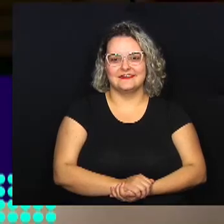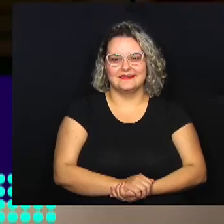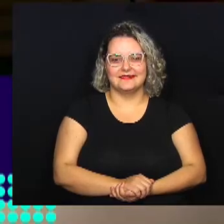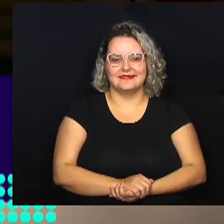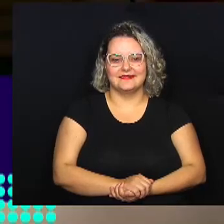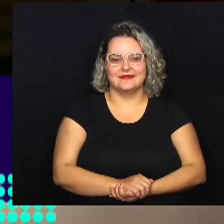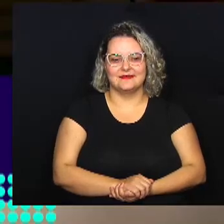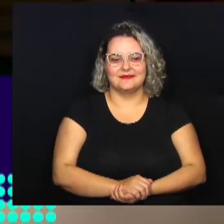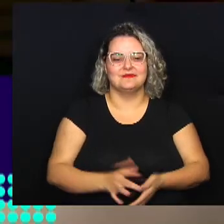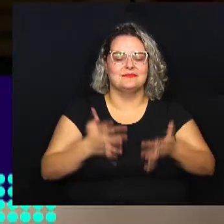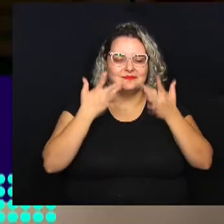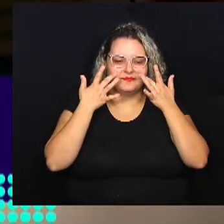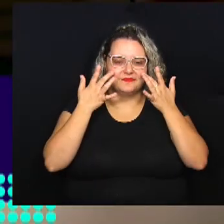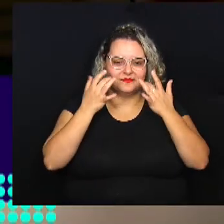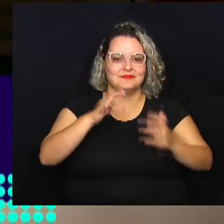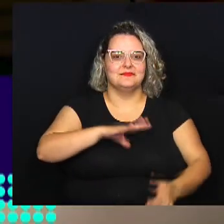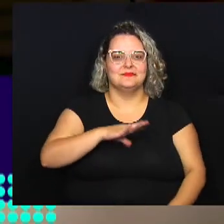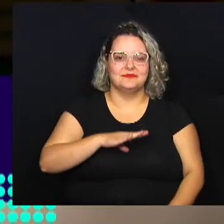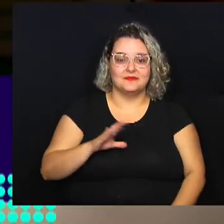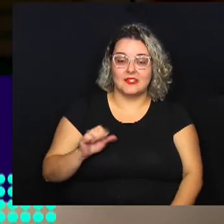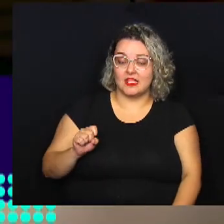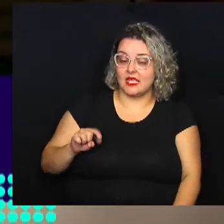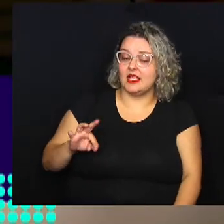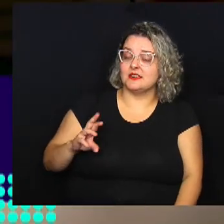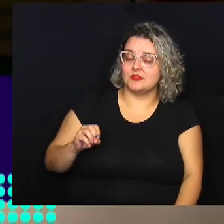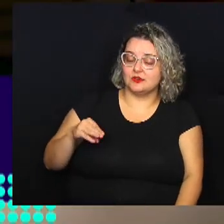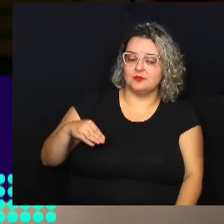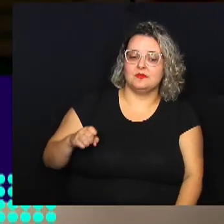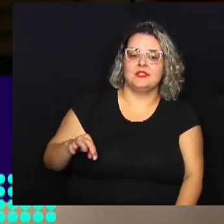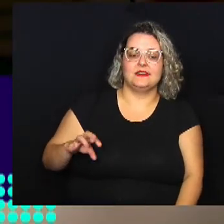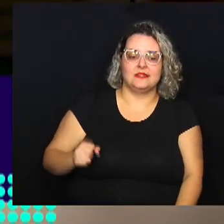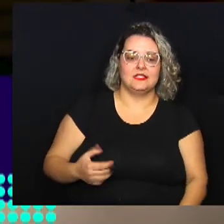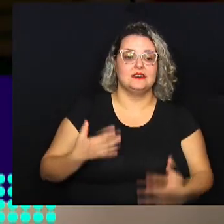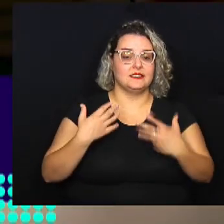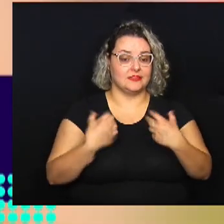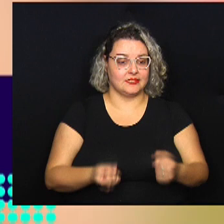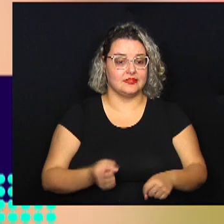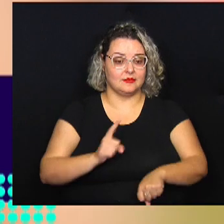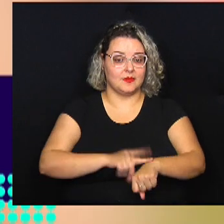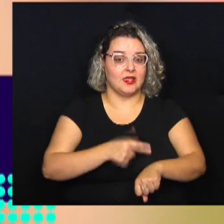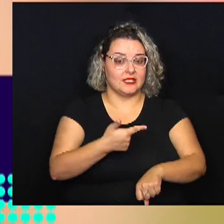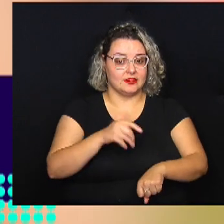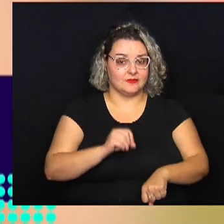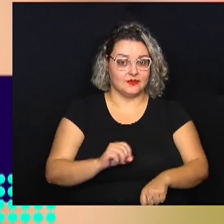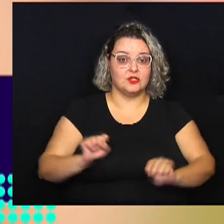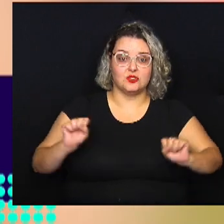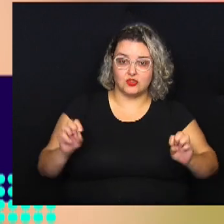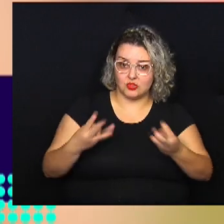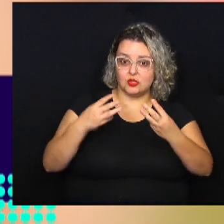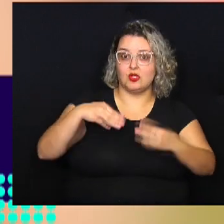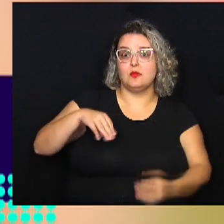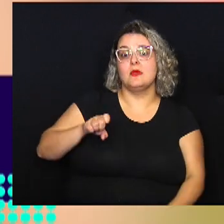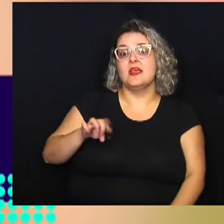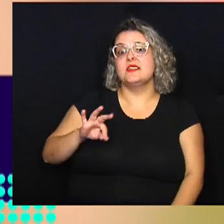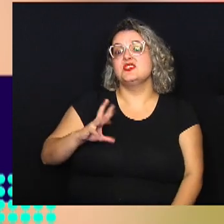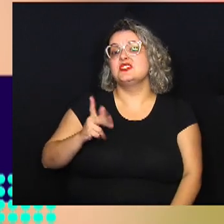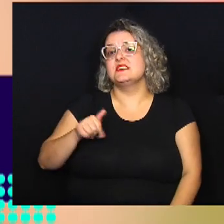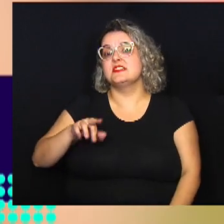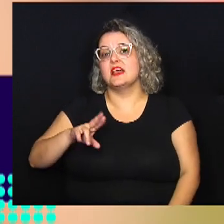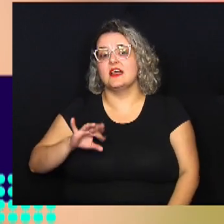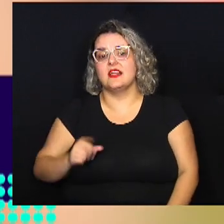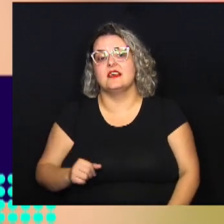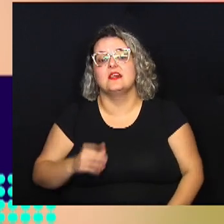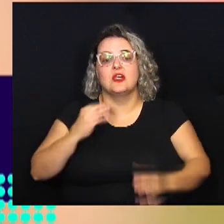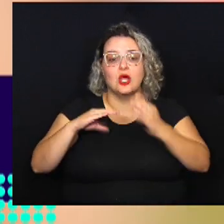E o Teatro Municipal Castro Mendes recebe nesta sexta-feira, às 20 horas, o show Mestiçaria, do cantor